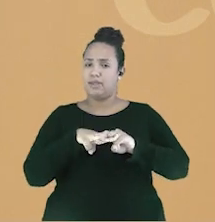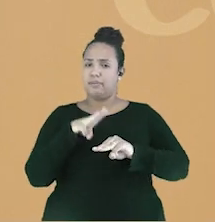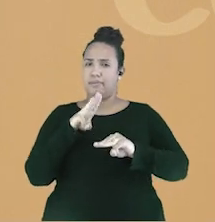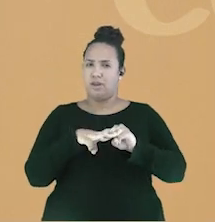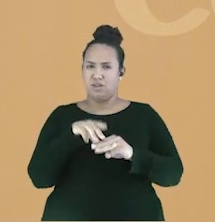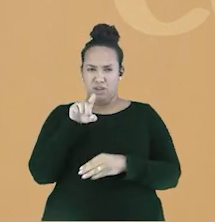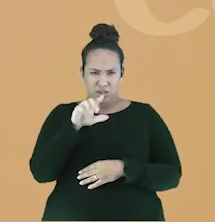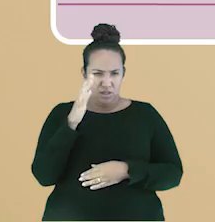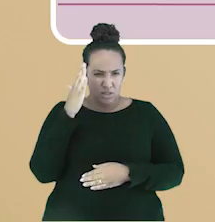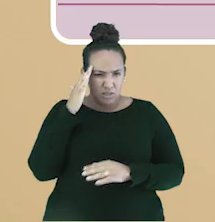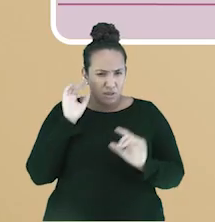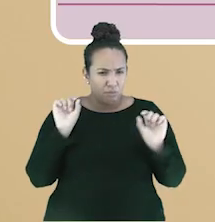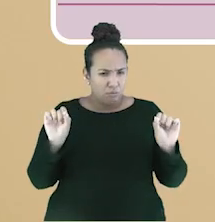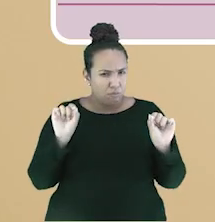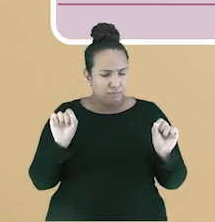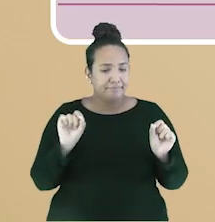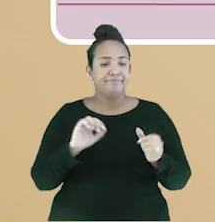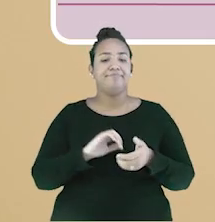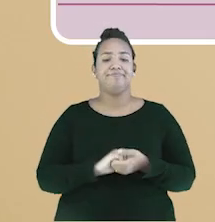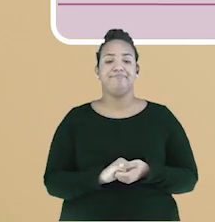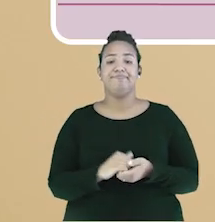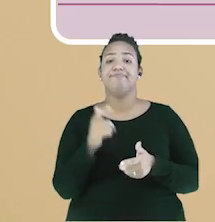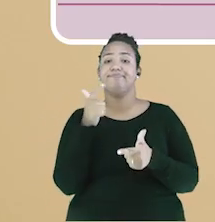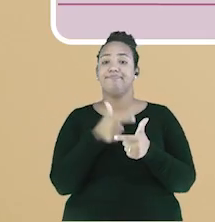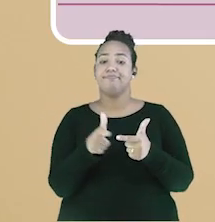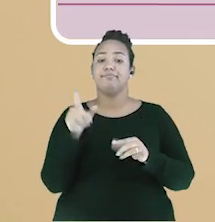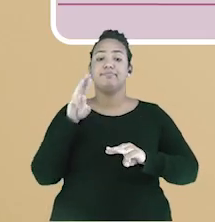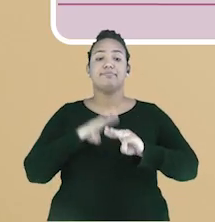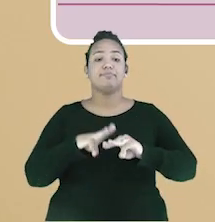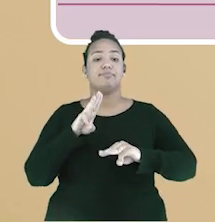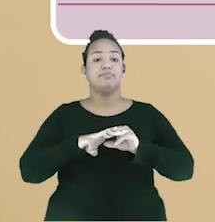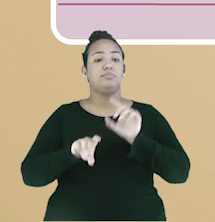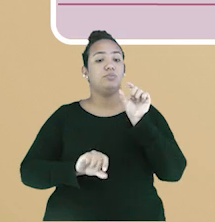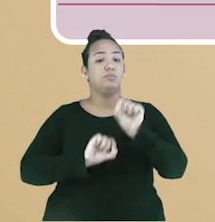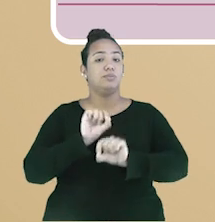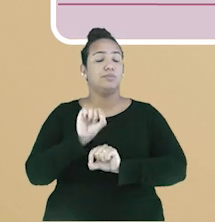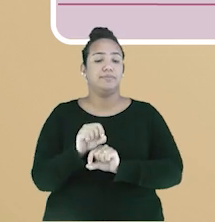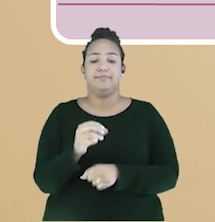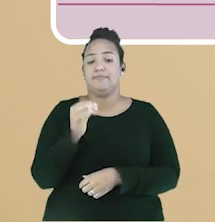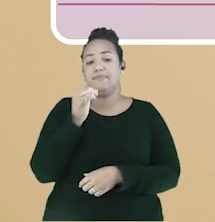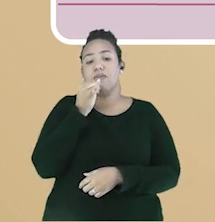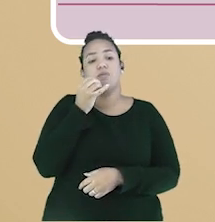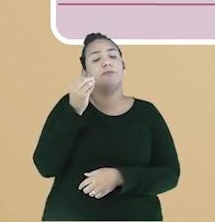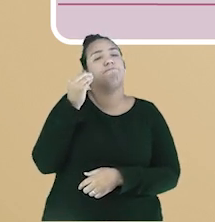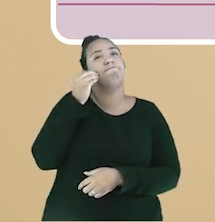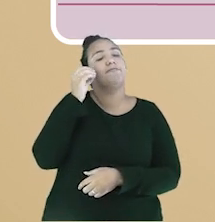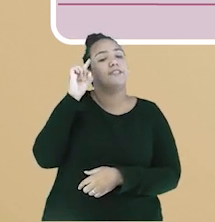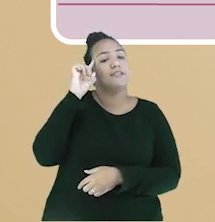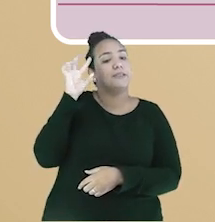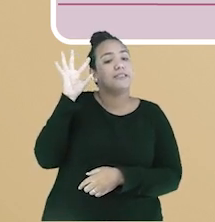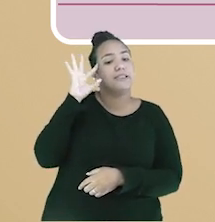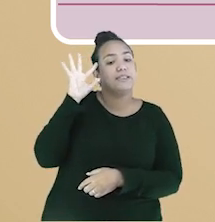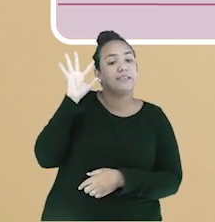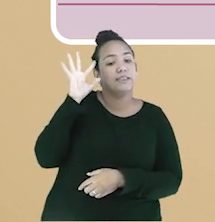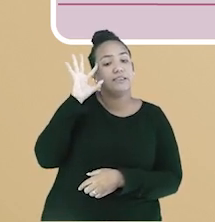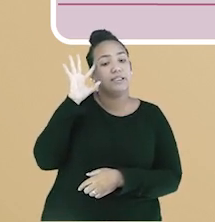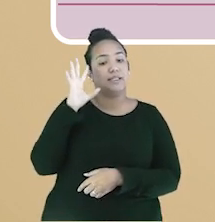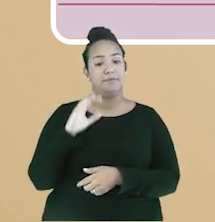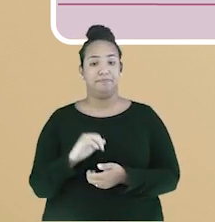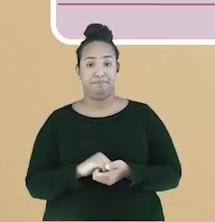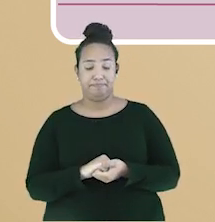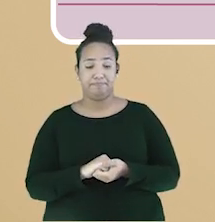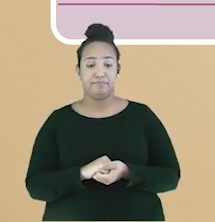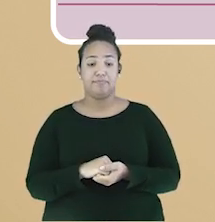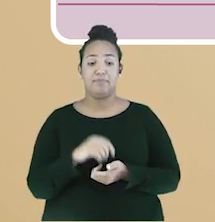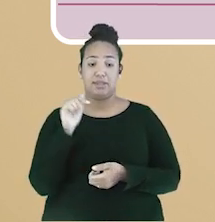problemas matemáticos? Problemas matemáticos são questões hipotéticas, imaginárias, de faz de conta,